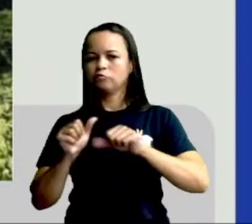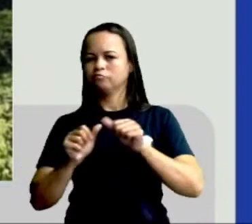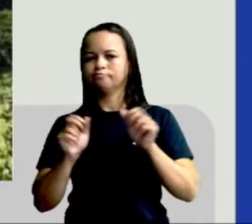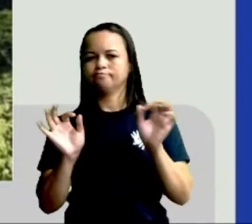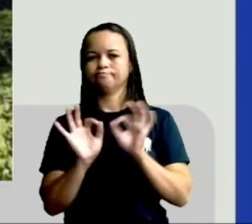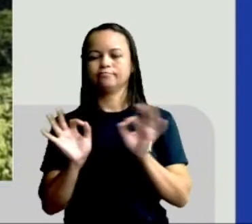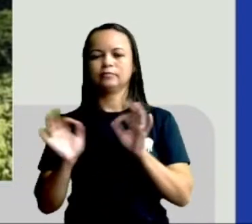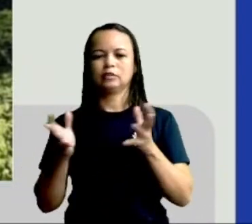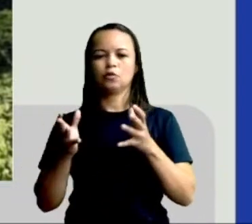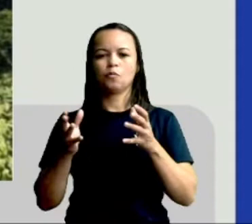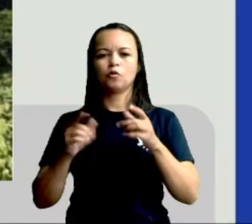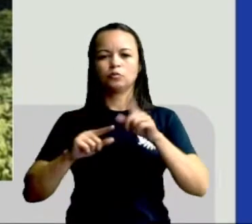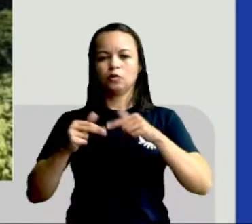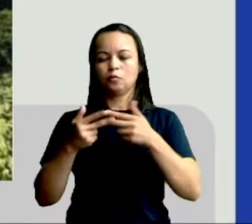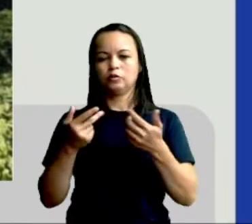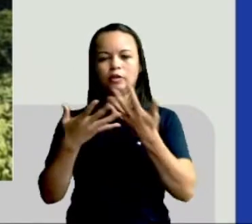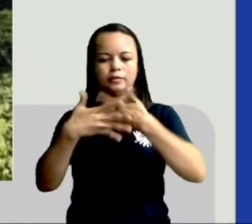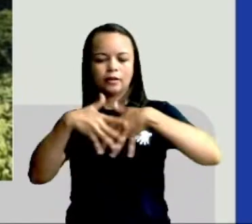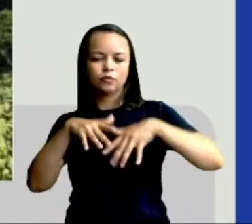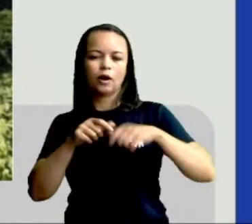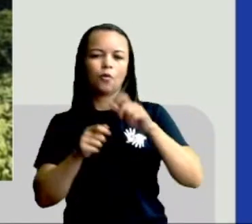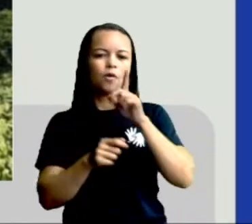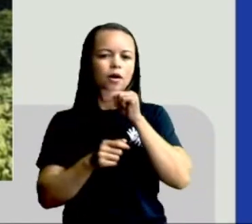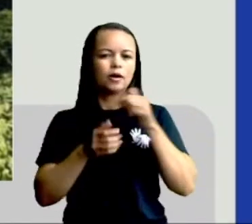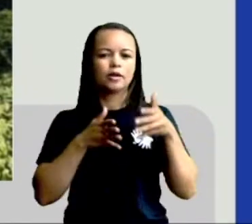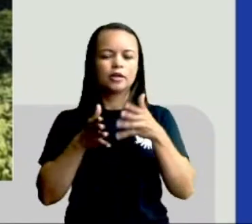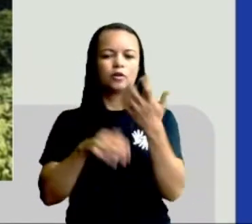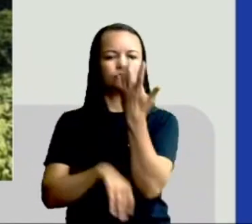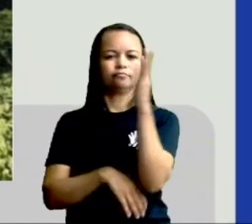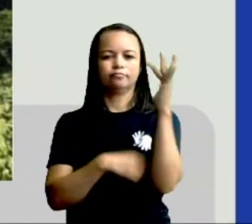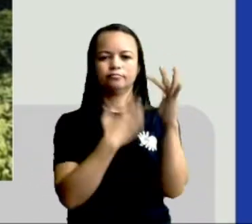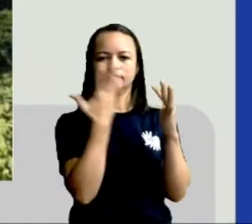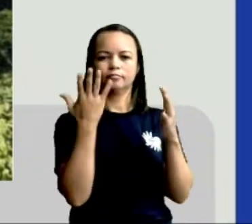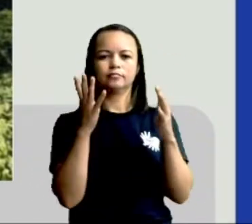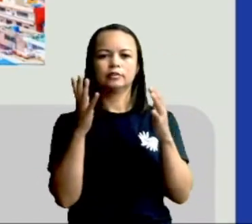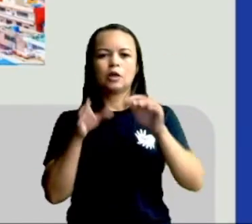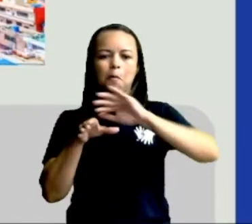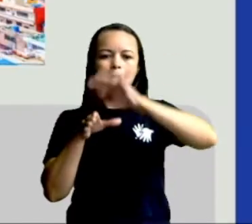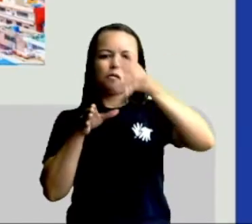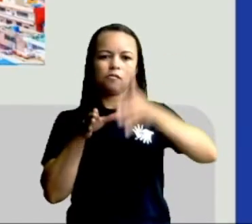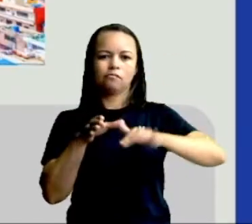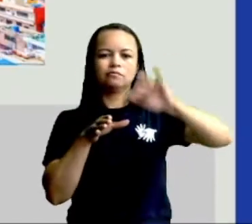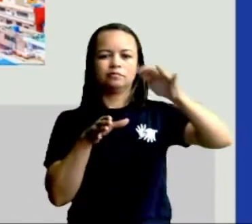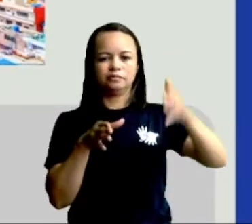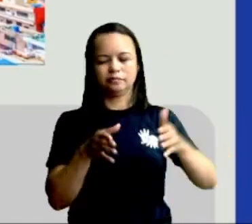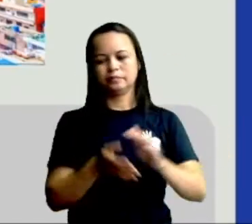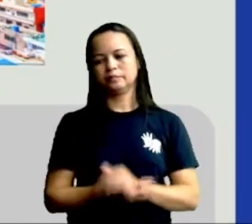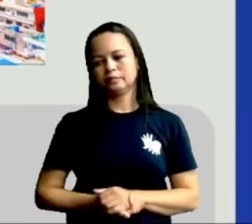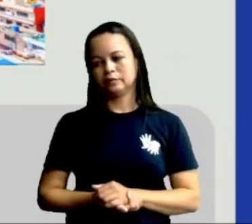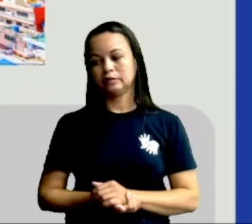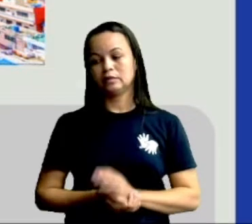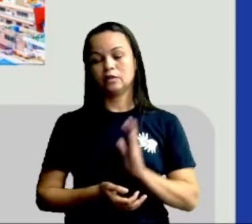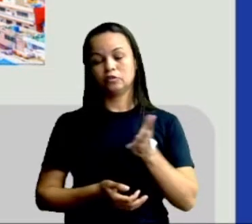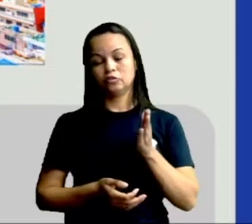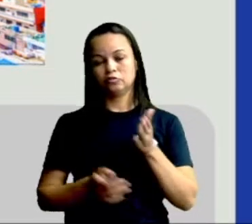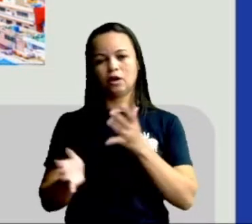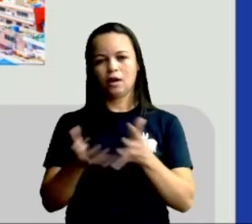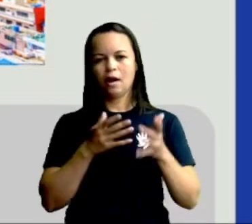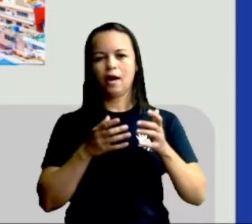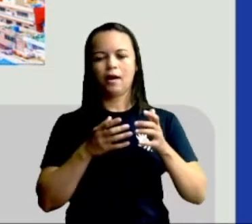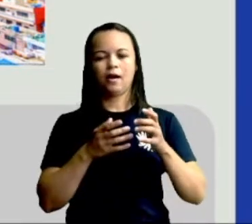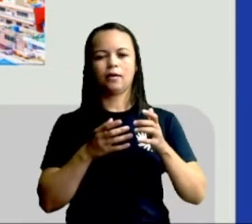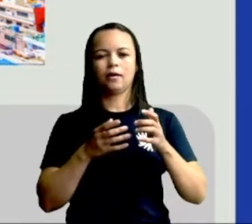composta por objetos naturais como Rios árvores e montanhas Tá bom já paisagem cultural